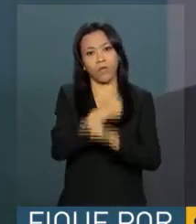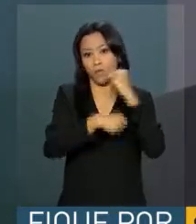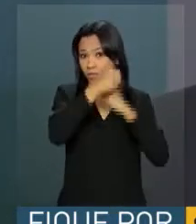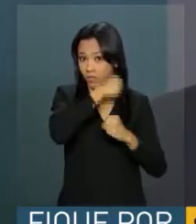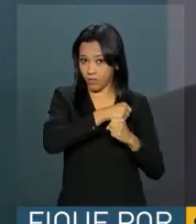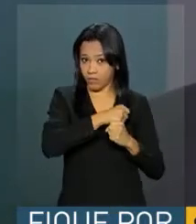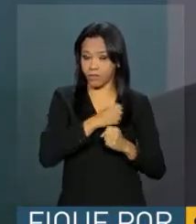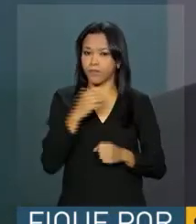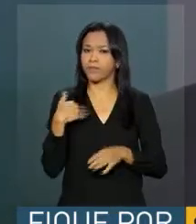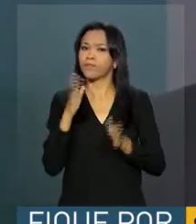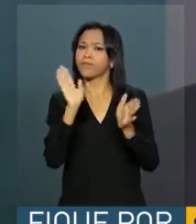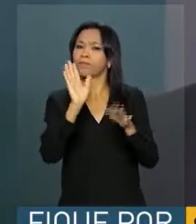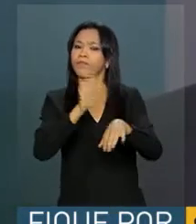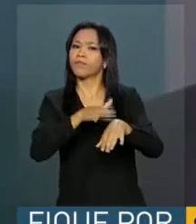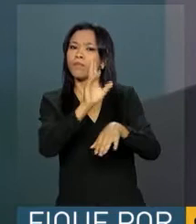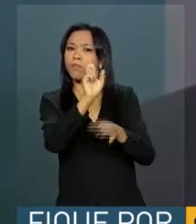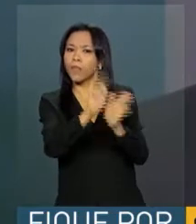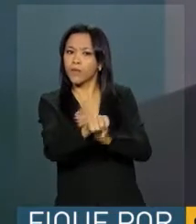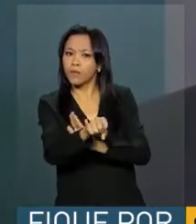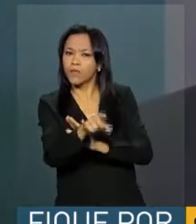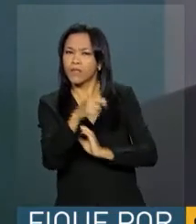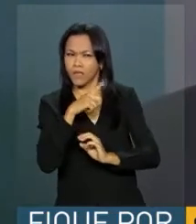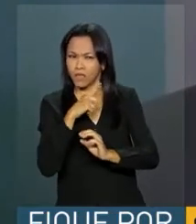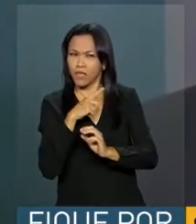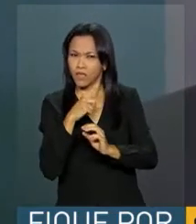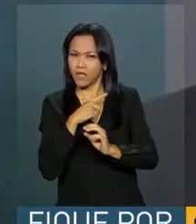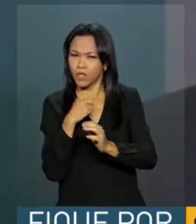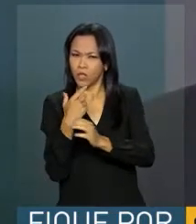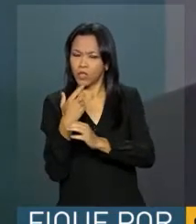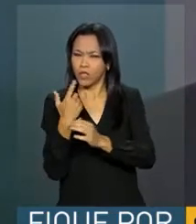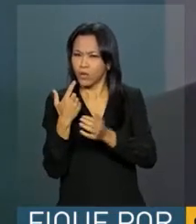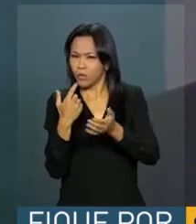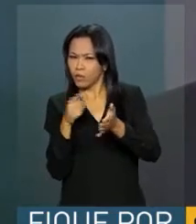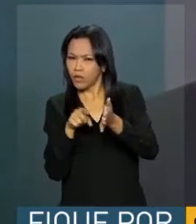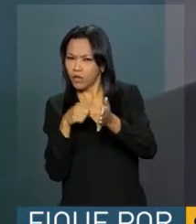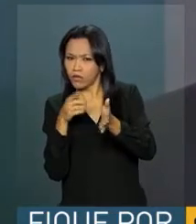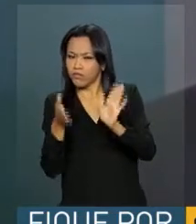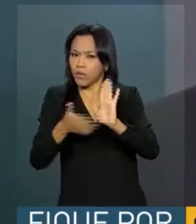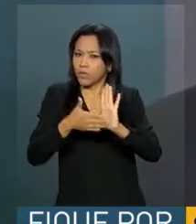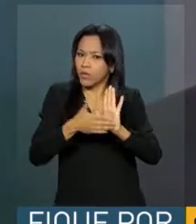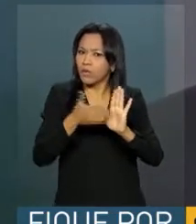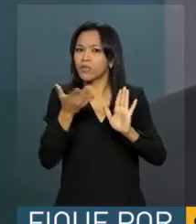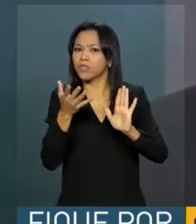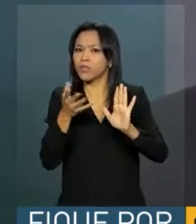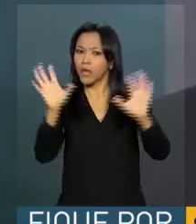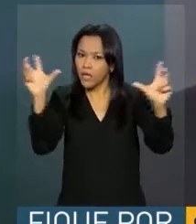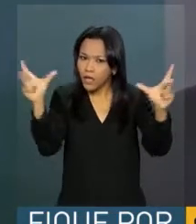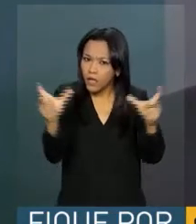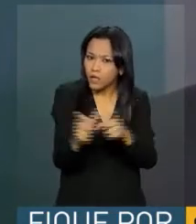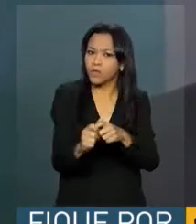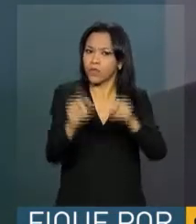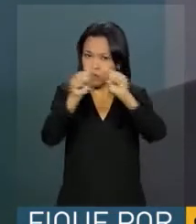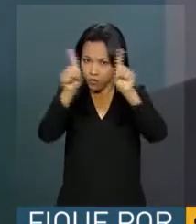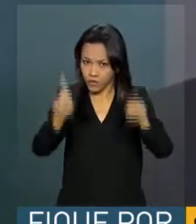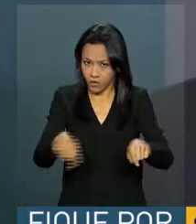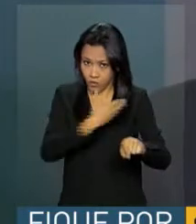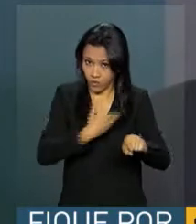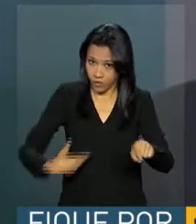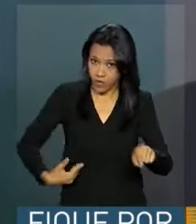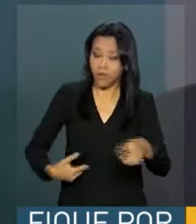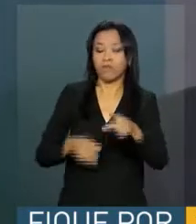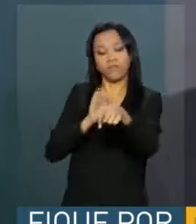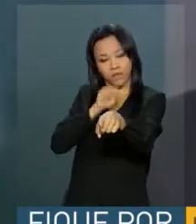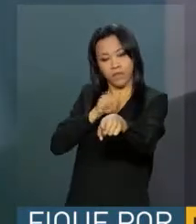Ministro, algum estudo também em relação a funcionalismo público, alguma medida para enxugar? Sim, existem estudos a esse respeito